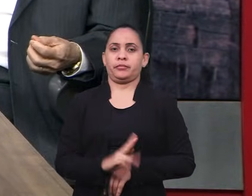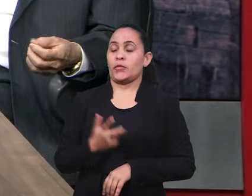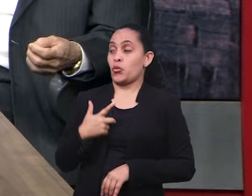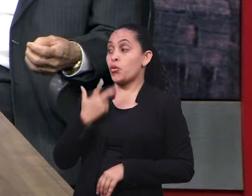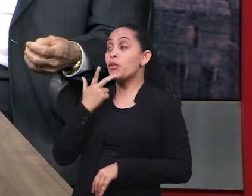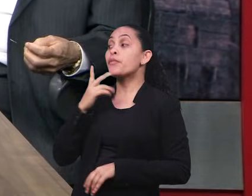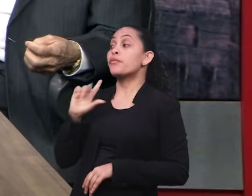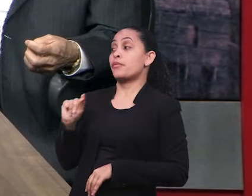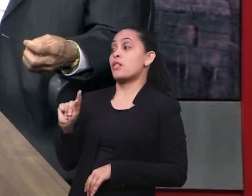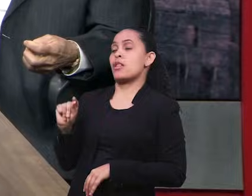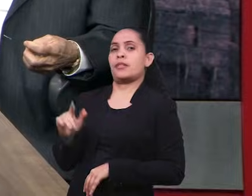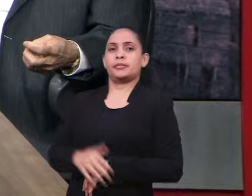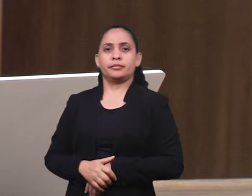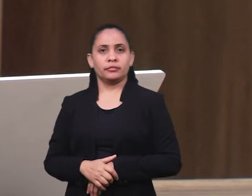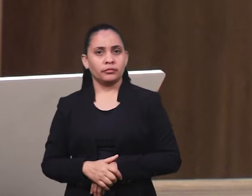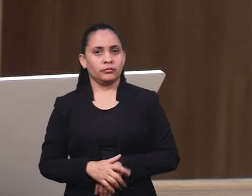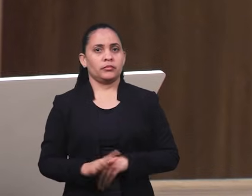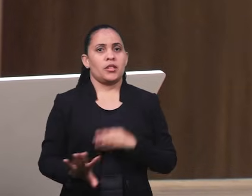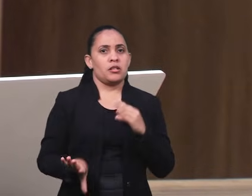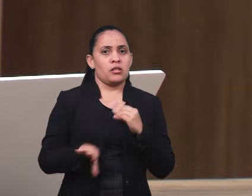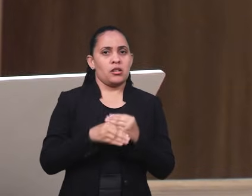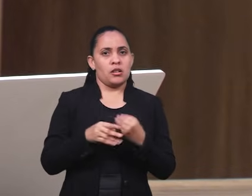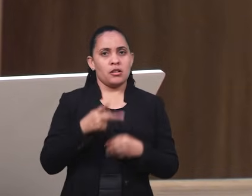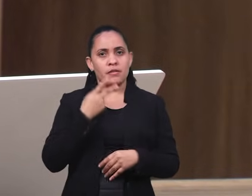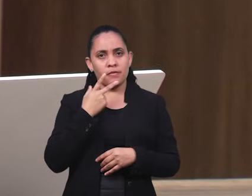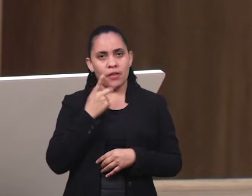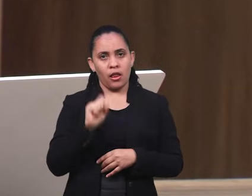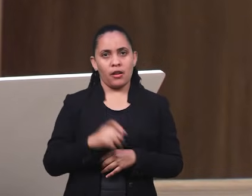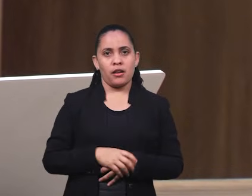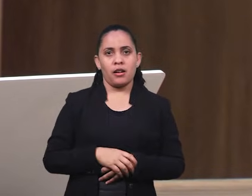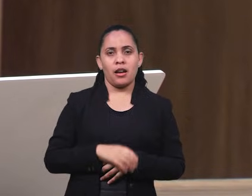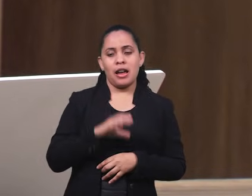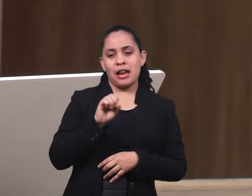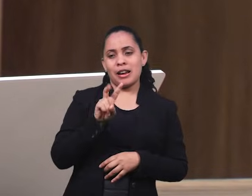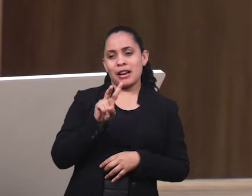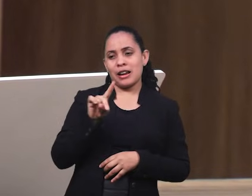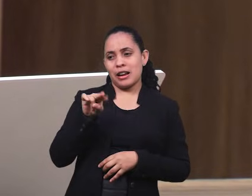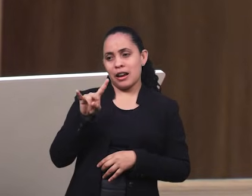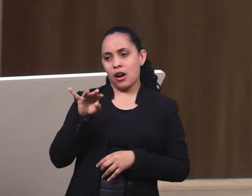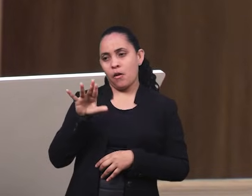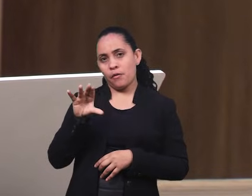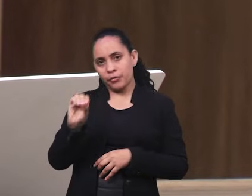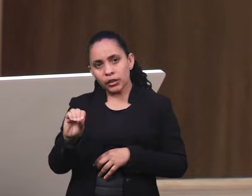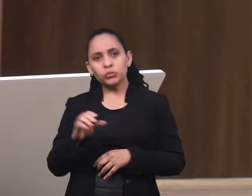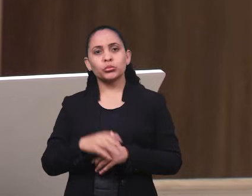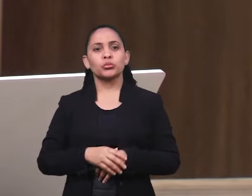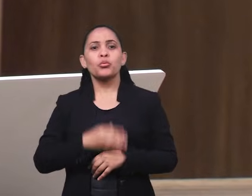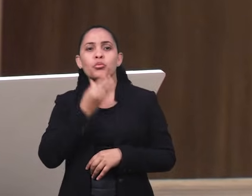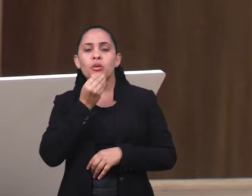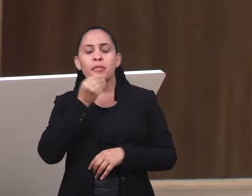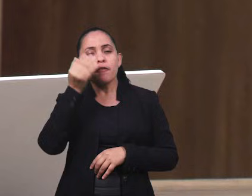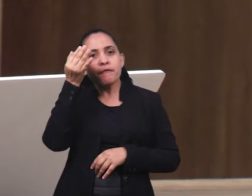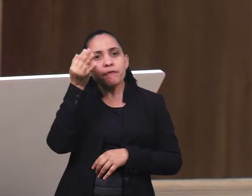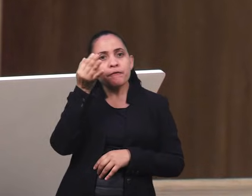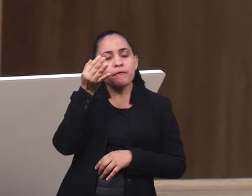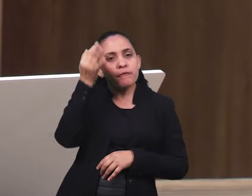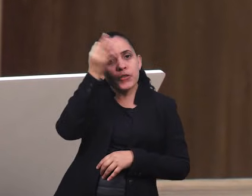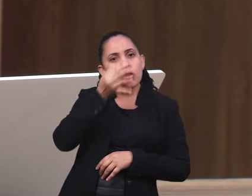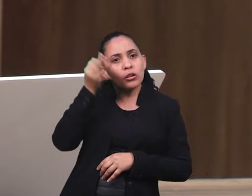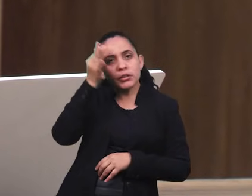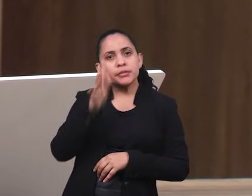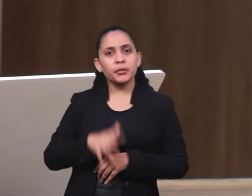o que eu queria comentar, eu acho que nós tínhamos que fazer algum comentário sobre a questão do Calvino, né, e Lutero, né? Porque Calvino, quando